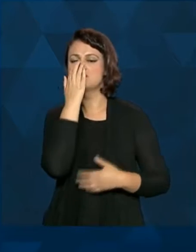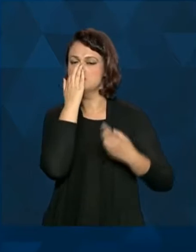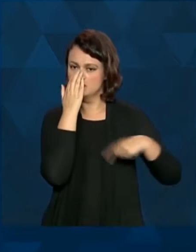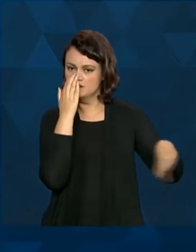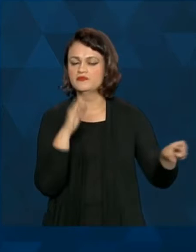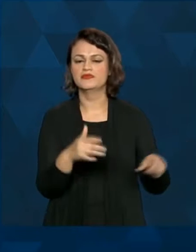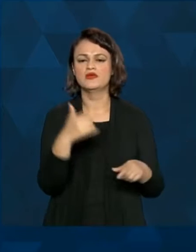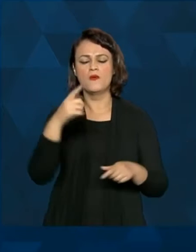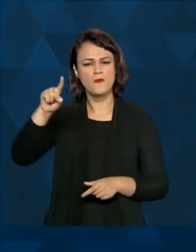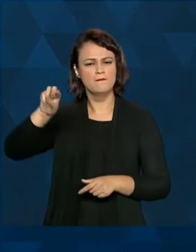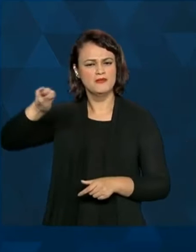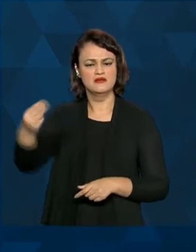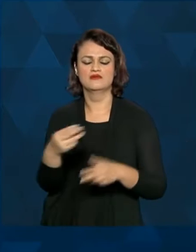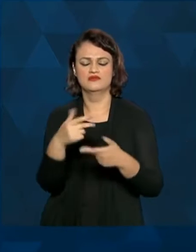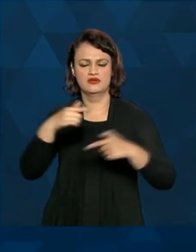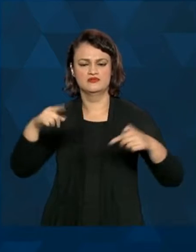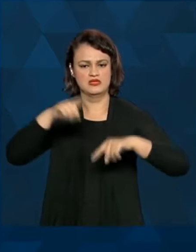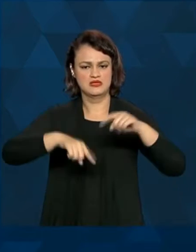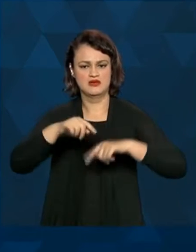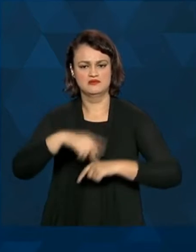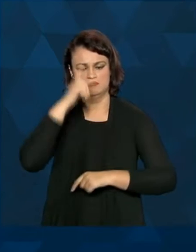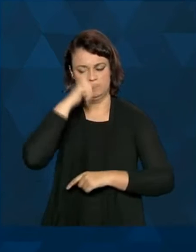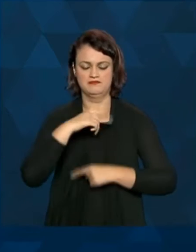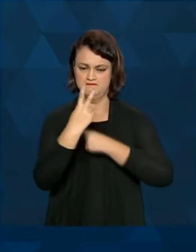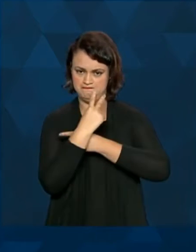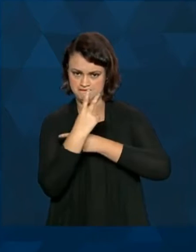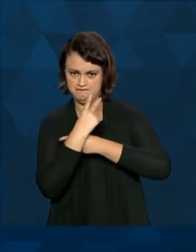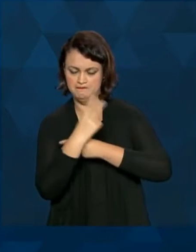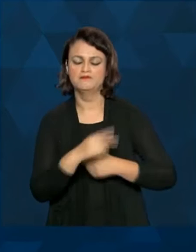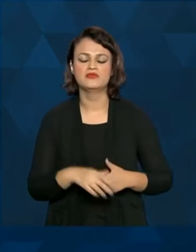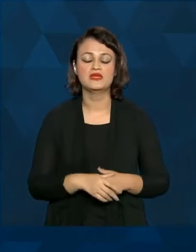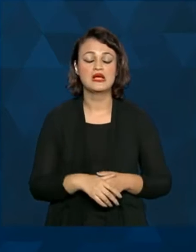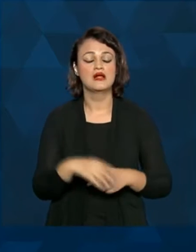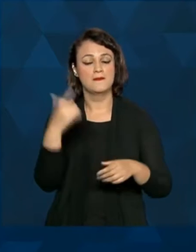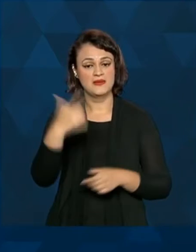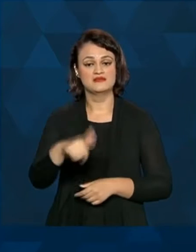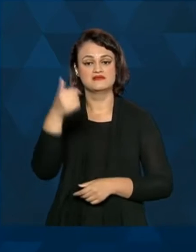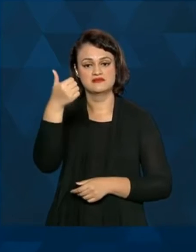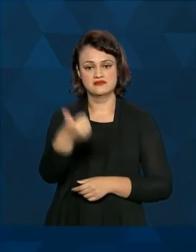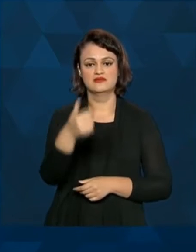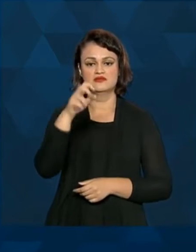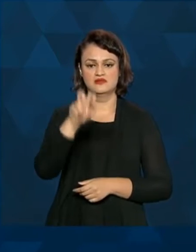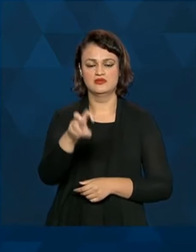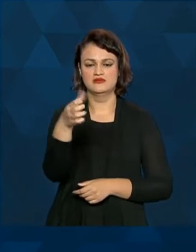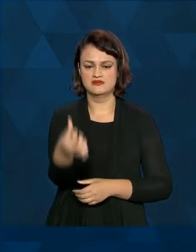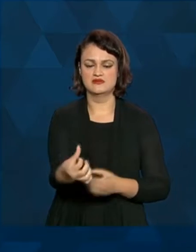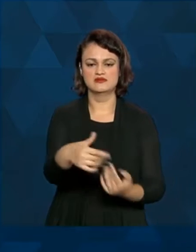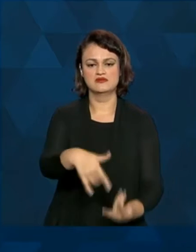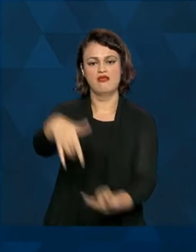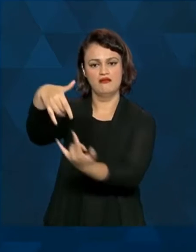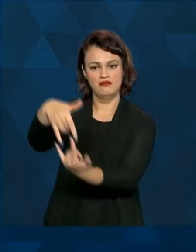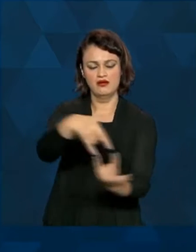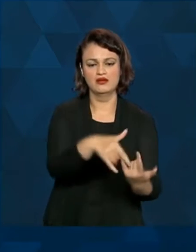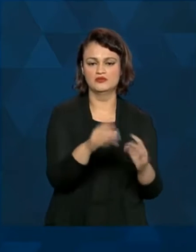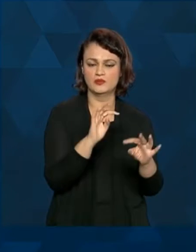1.733.219 equipamentos de proteção individual, foram habilitados 156 leitos de unidade de